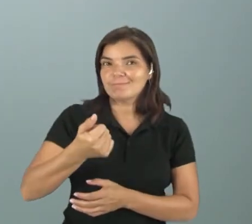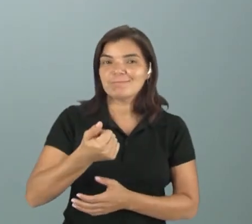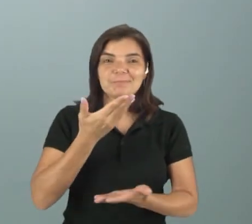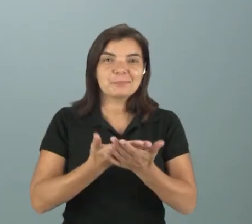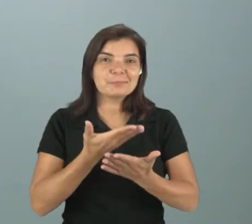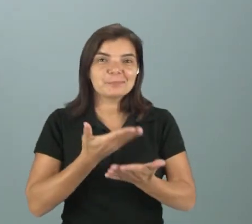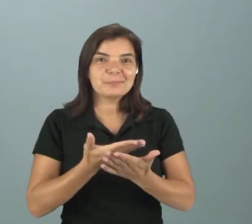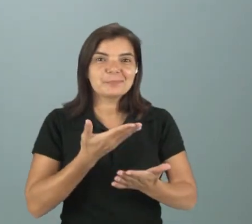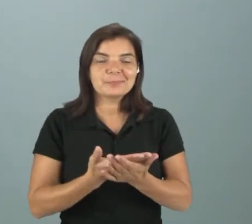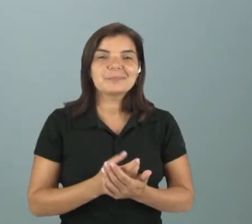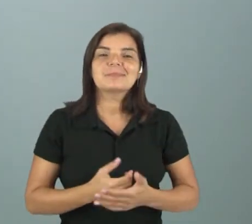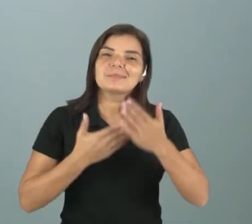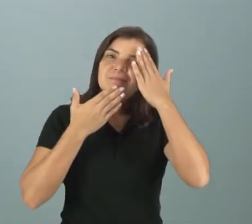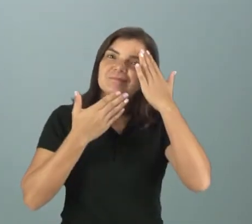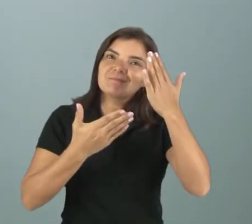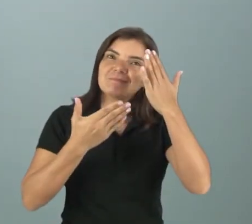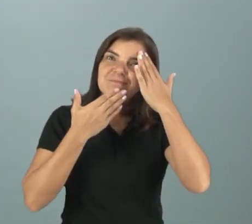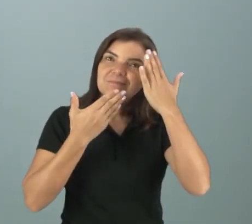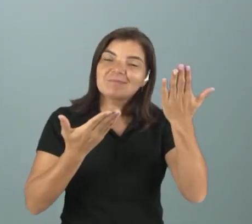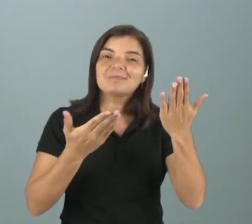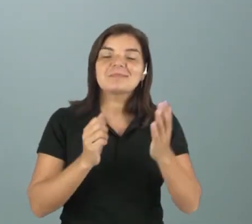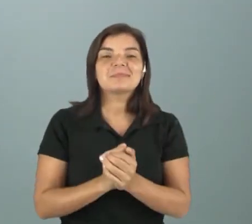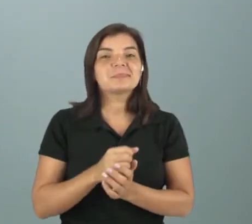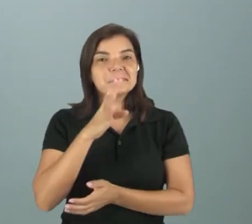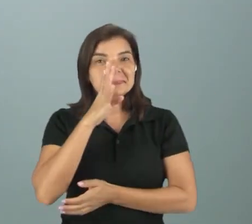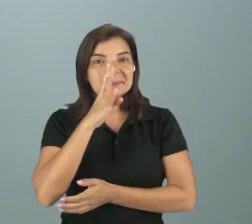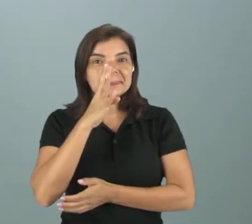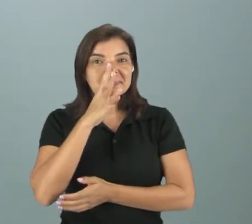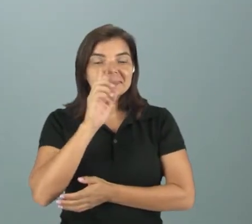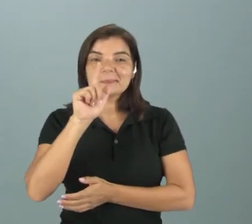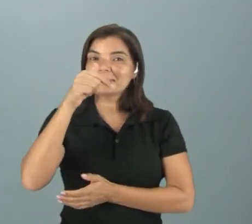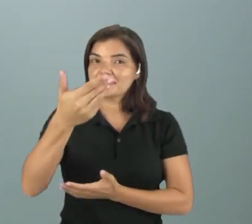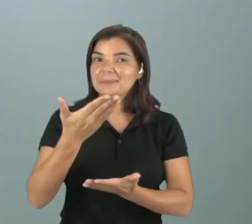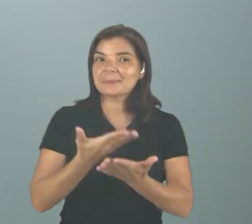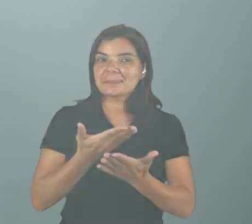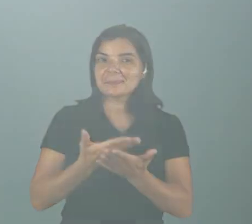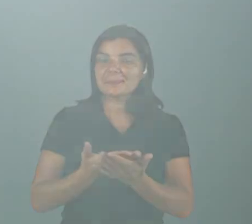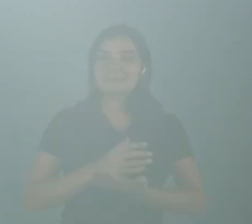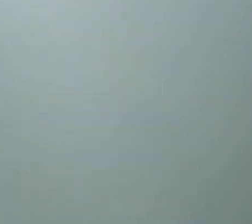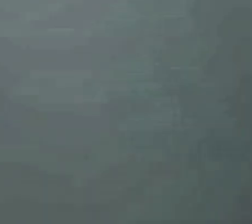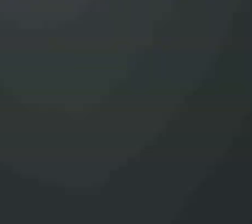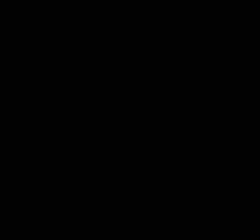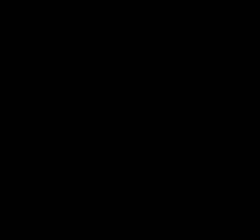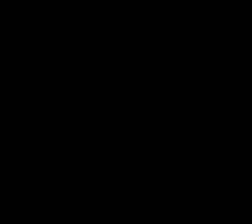seus estudos. Agradeço você que tem nos acompanhado e até a próxima aula.